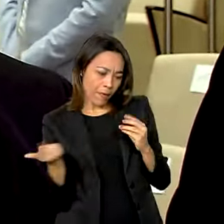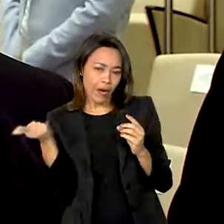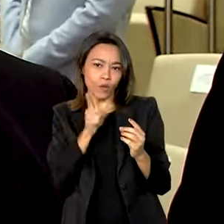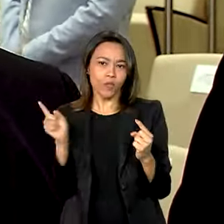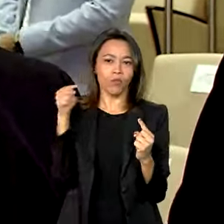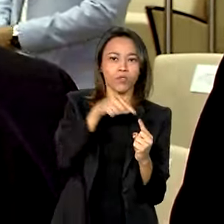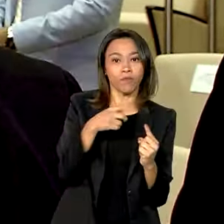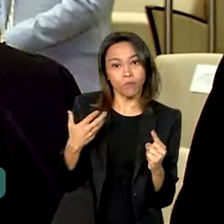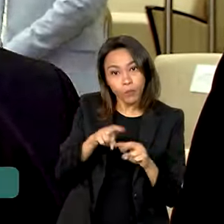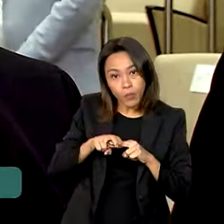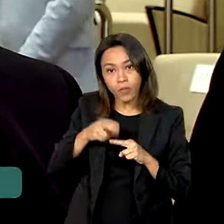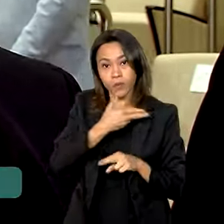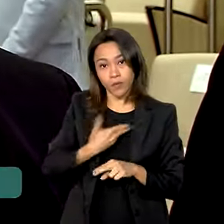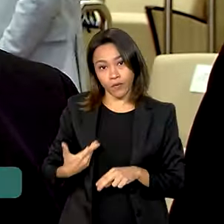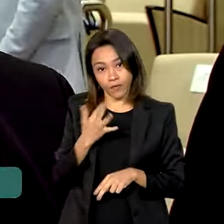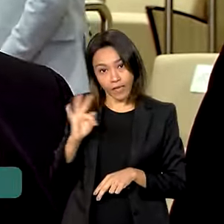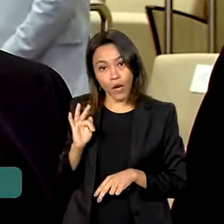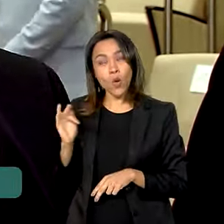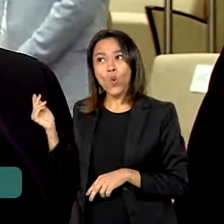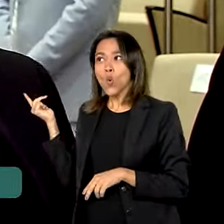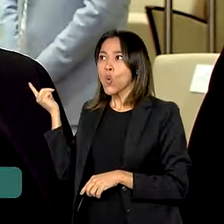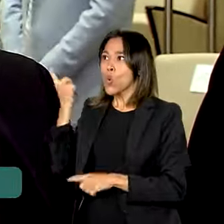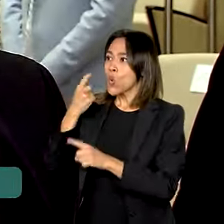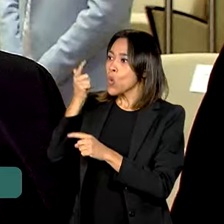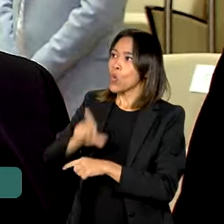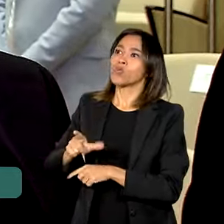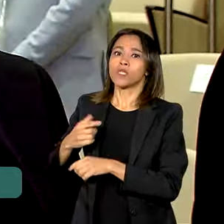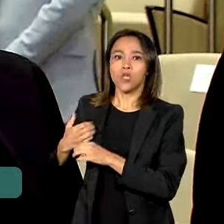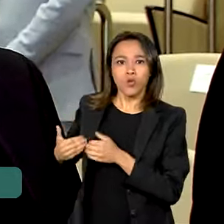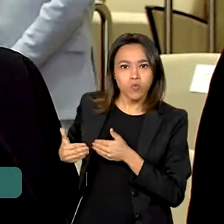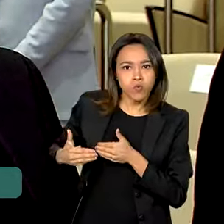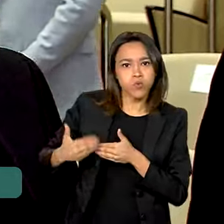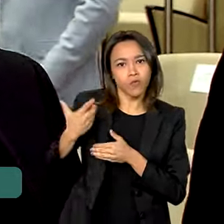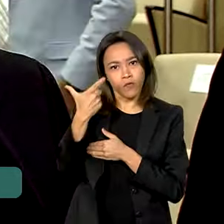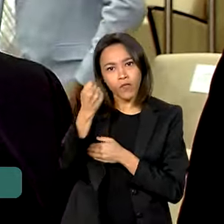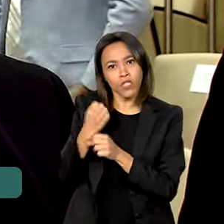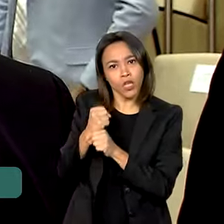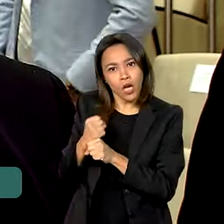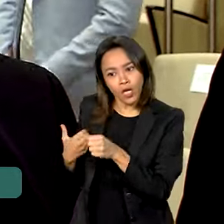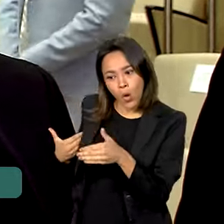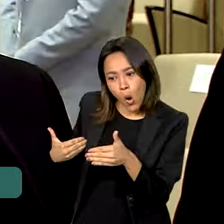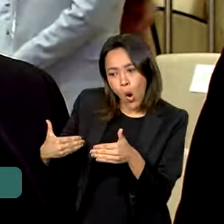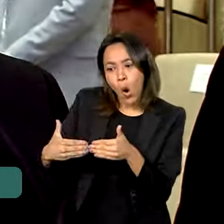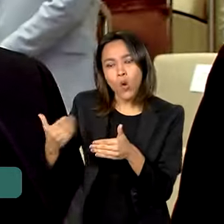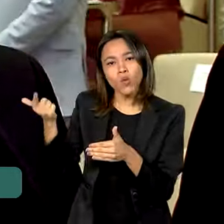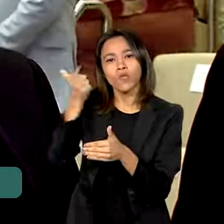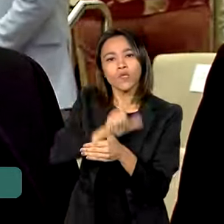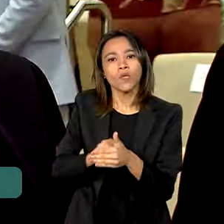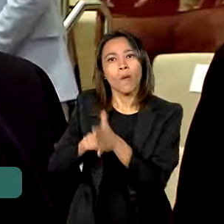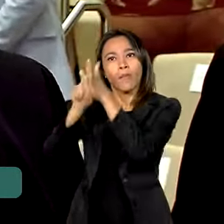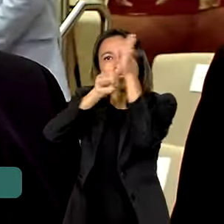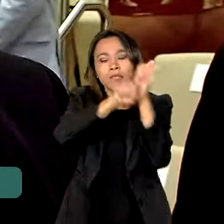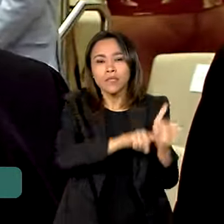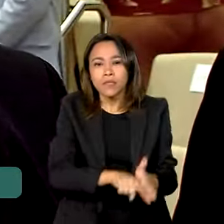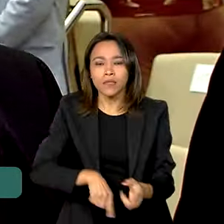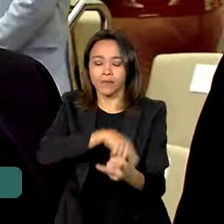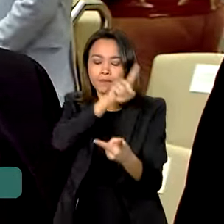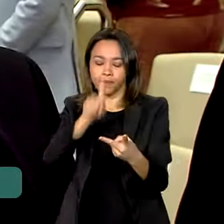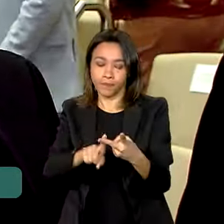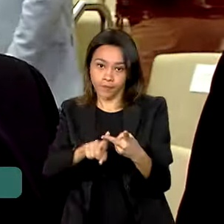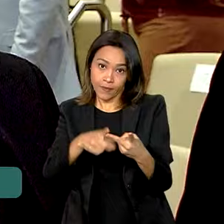isso o governo federal avançou nesses 20 anos no sentido de estabelecer a periodicidade do censo da educação superior as avaliações